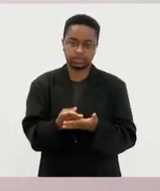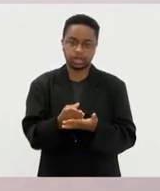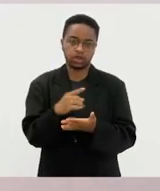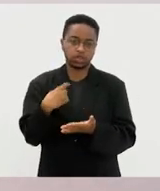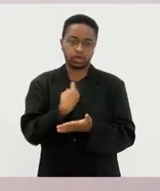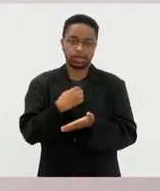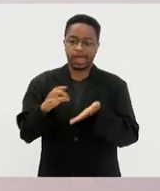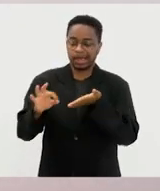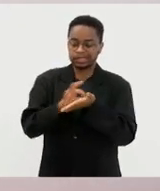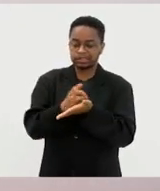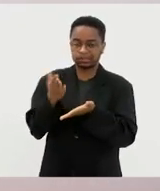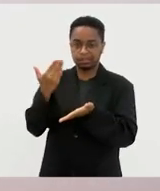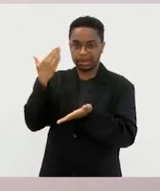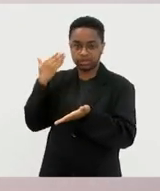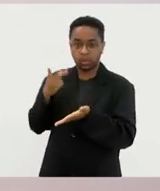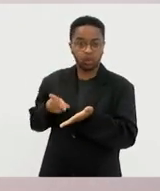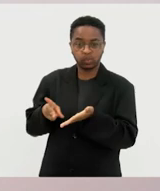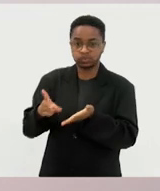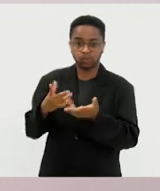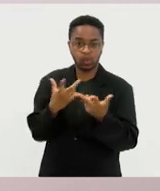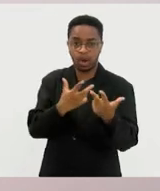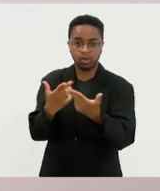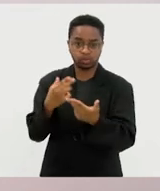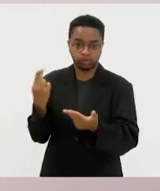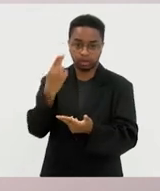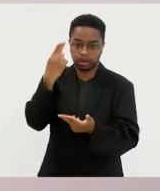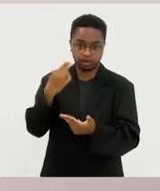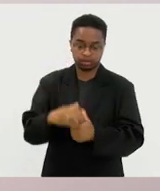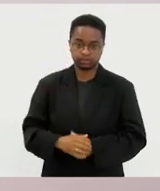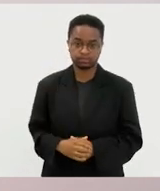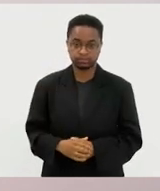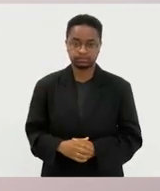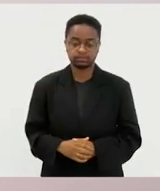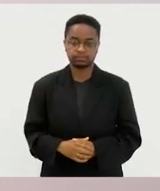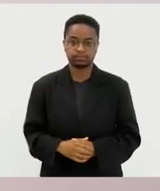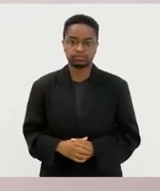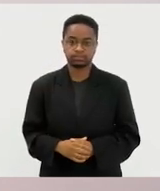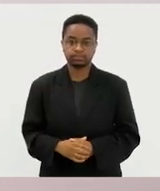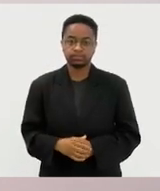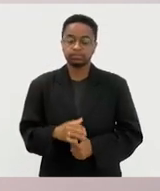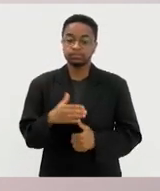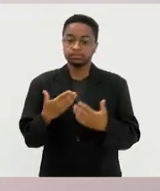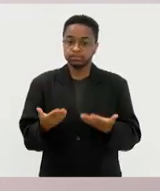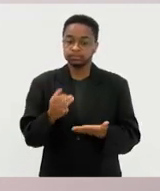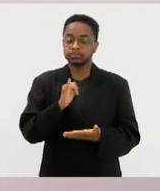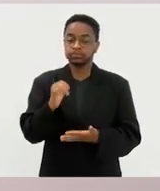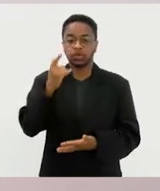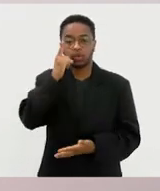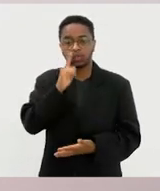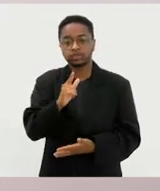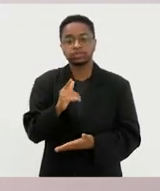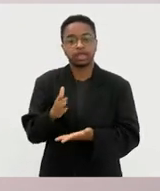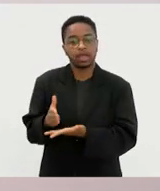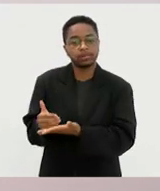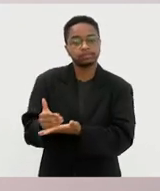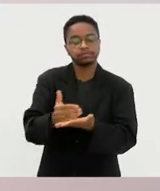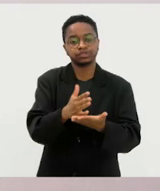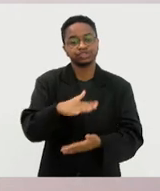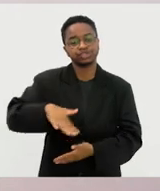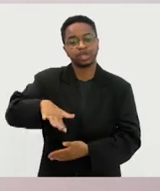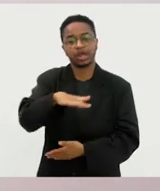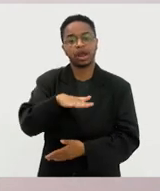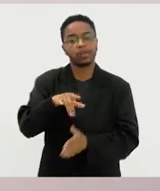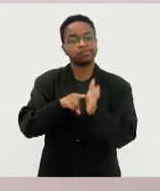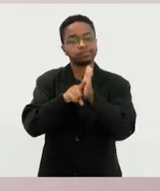assinou lá atrás continue intacto. Então, assim, se a gente pode fazer um apanhado geral, estamos investindo na